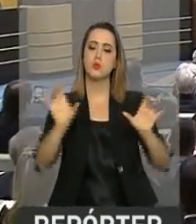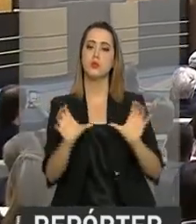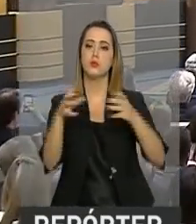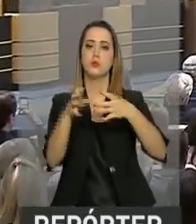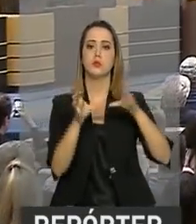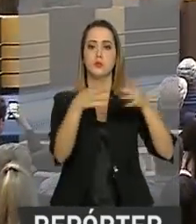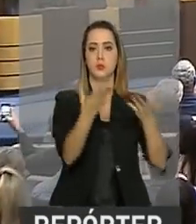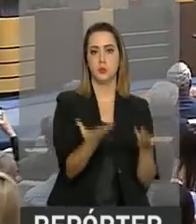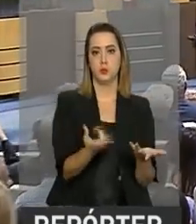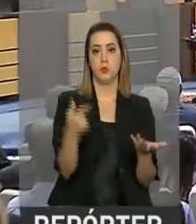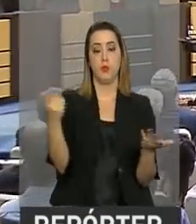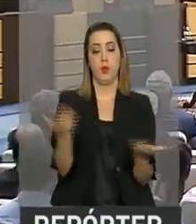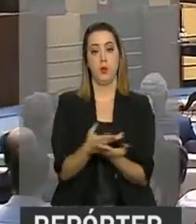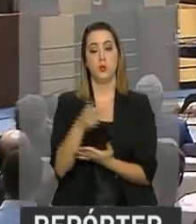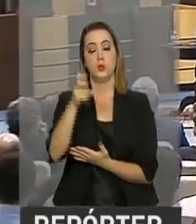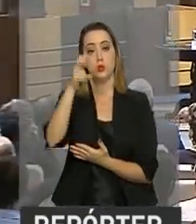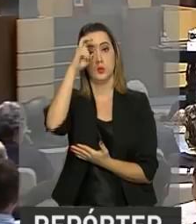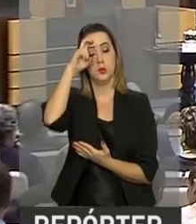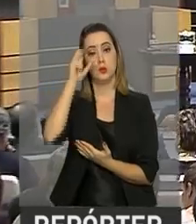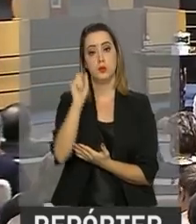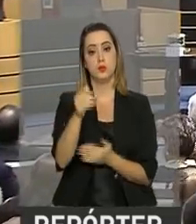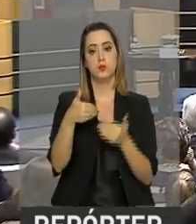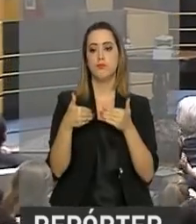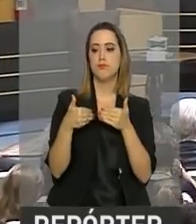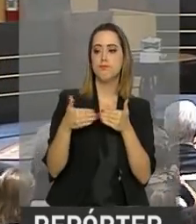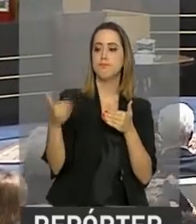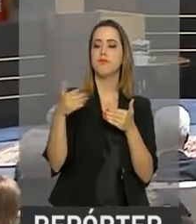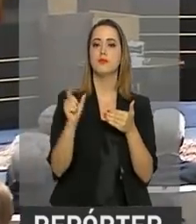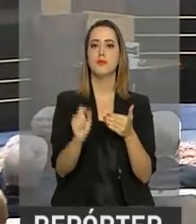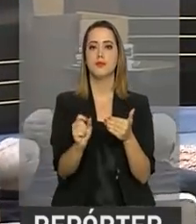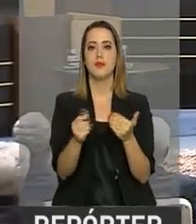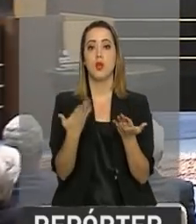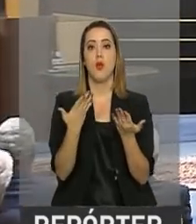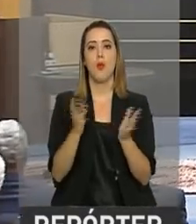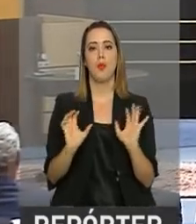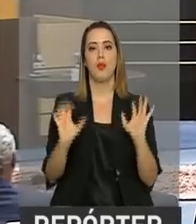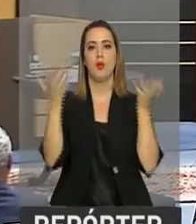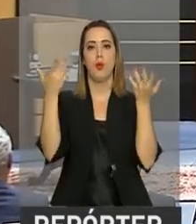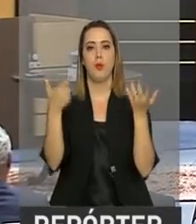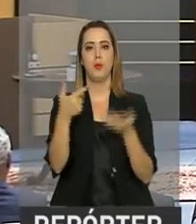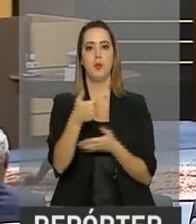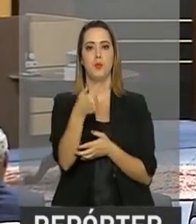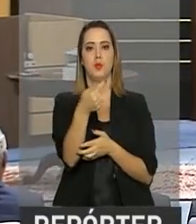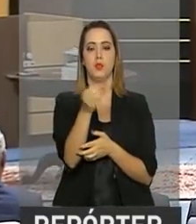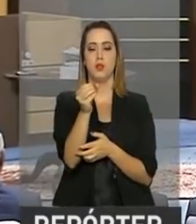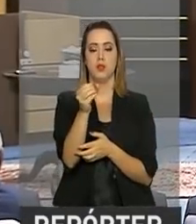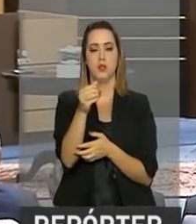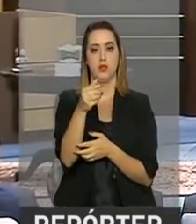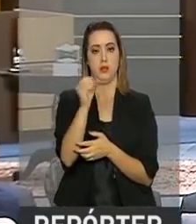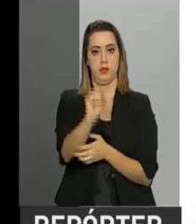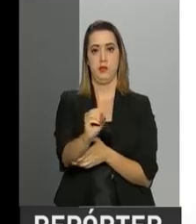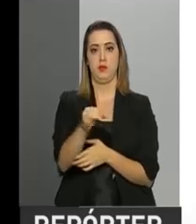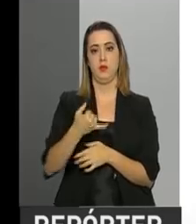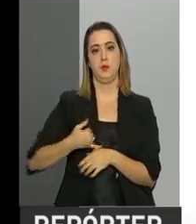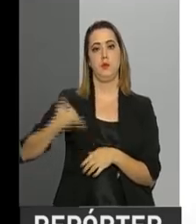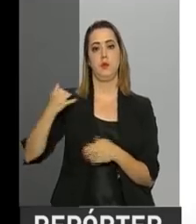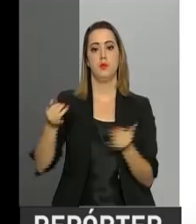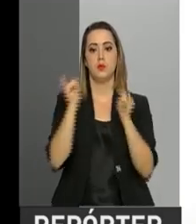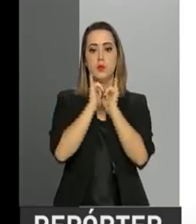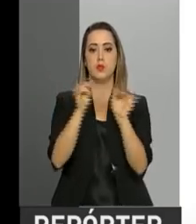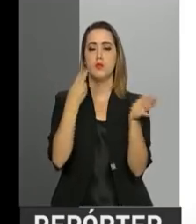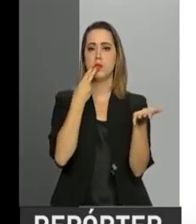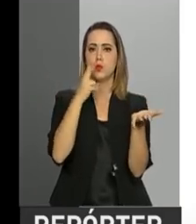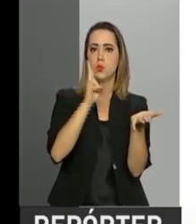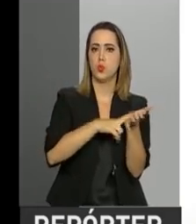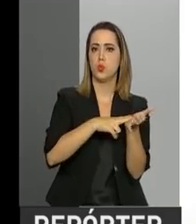Brasília Nesta quinta o TST abriu as portas para comemorar as sete décadas do tribunal com o lançamento de